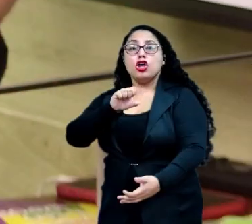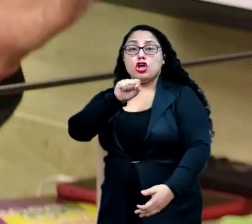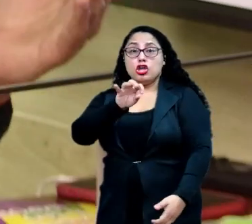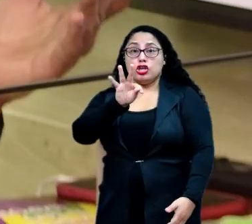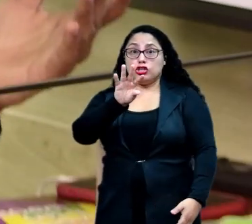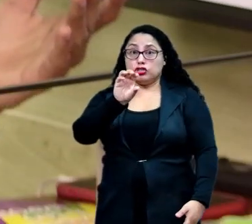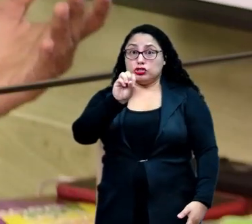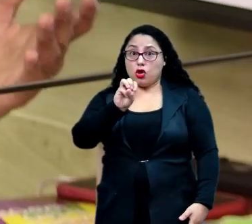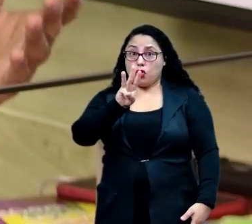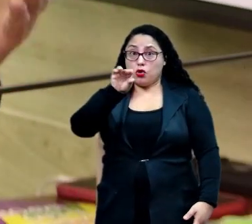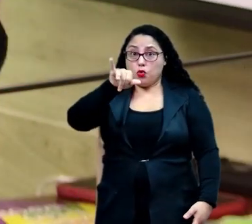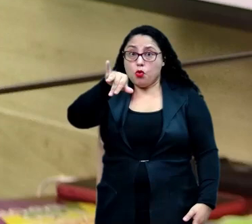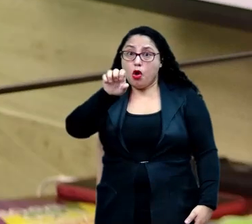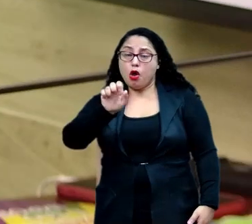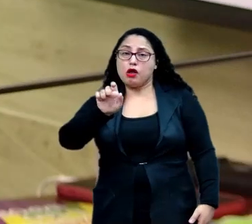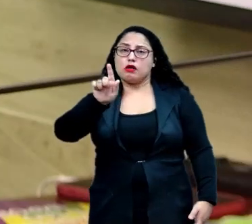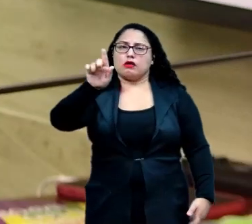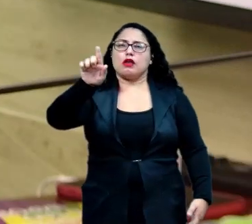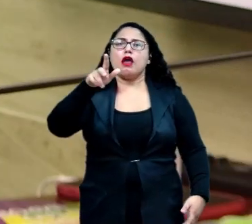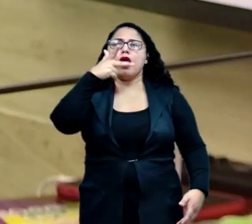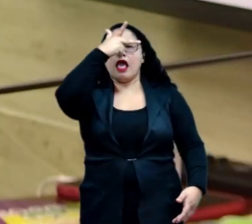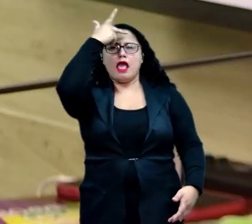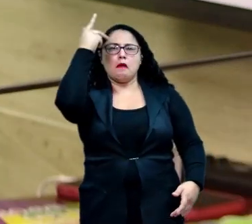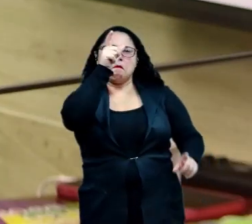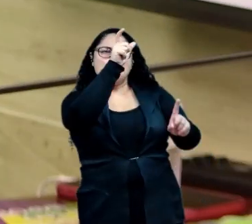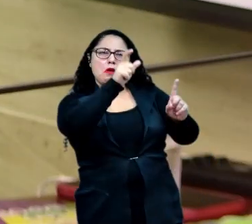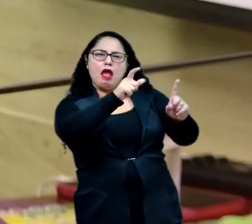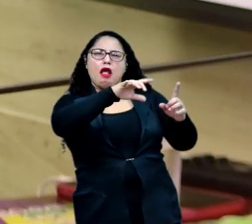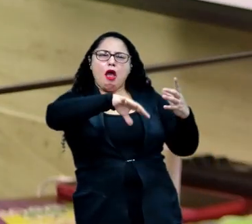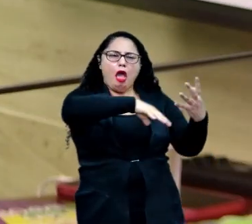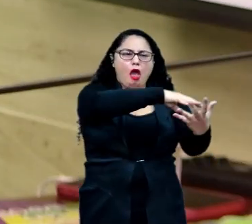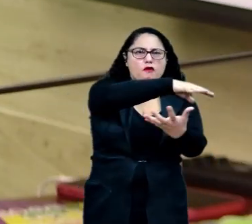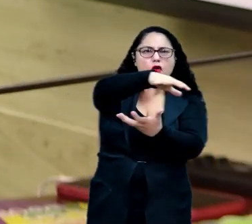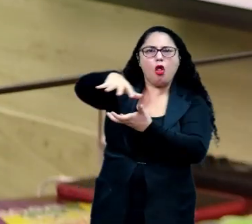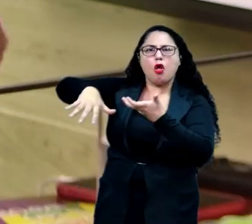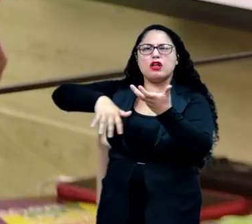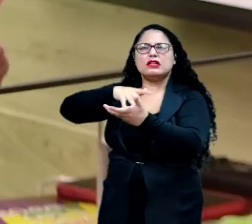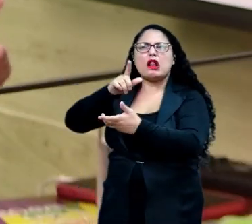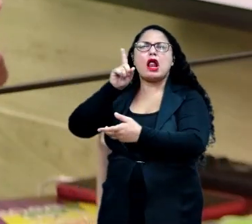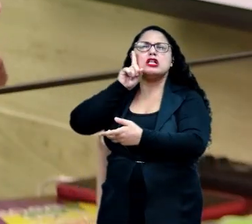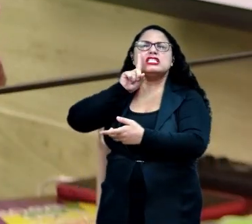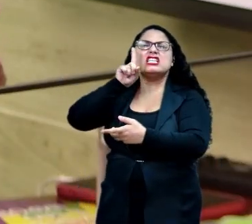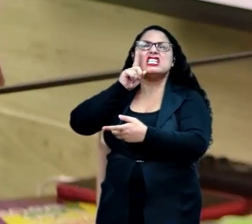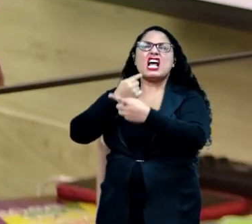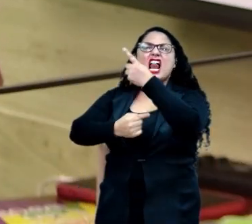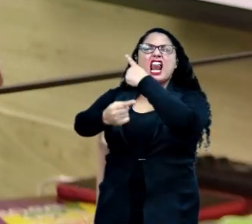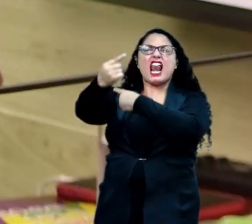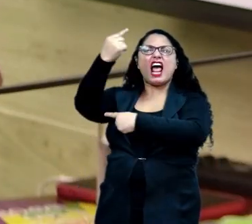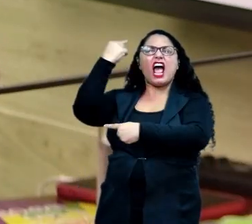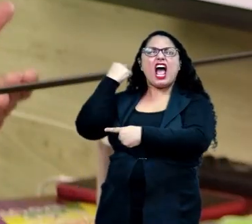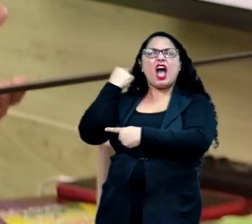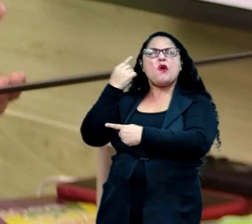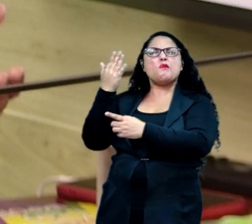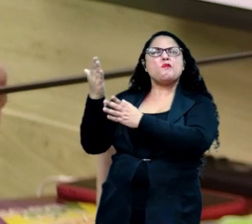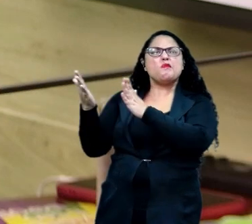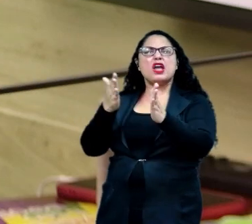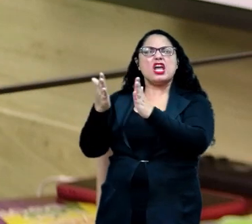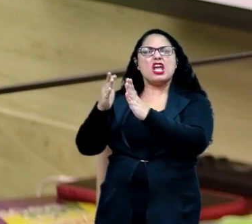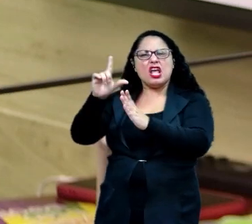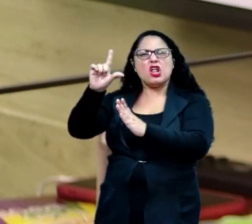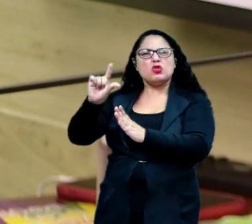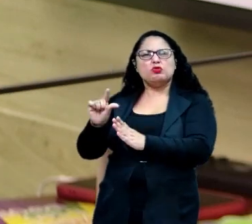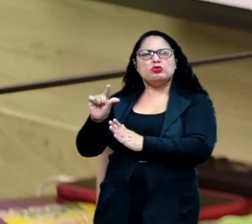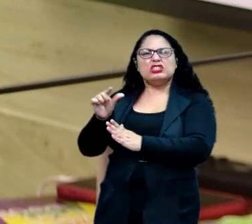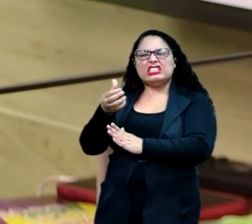já começou falando, a Revolução de Stonewall que se deu há pouco mais de 60 anos, um pouco menos,